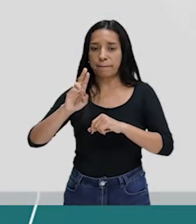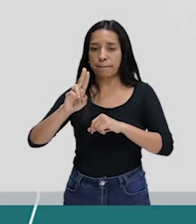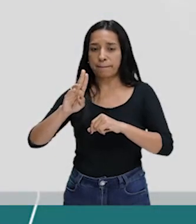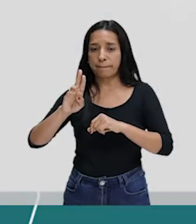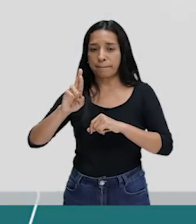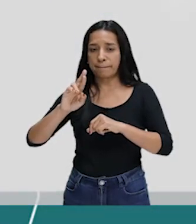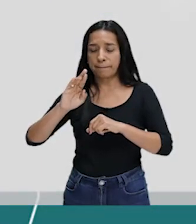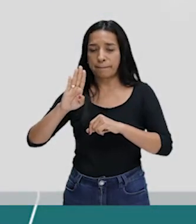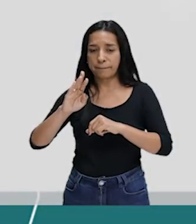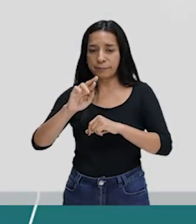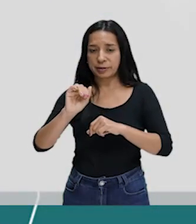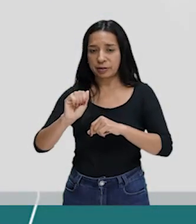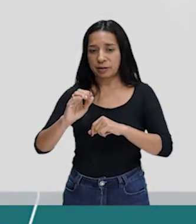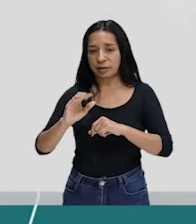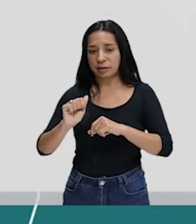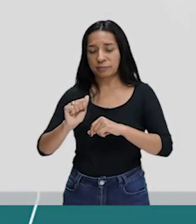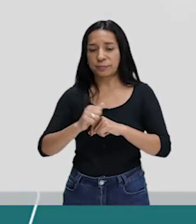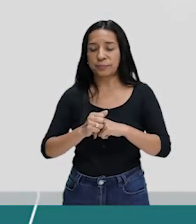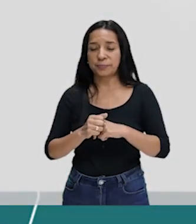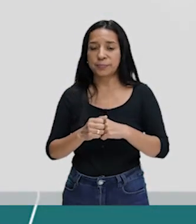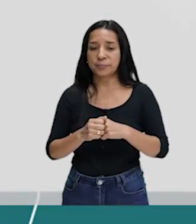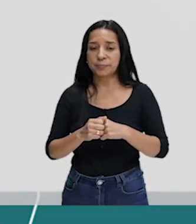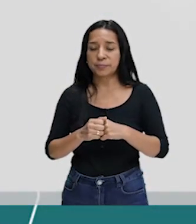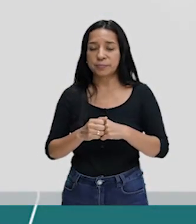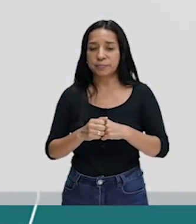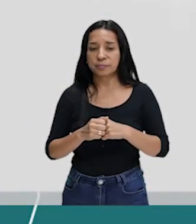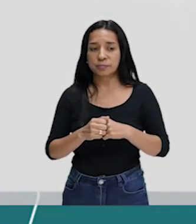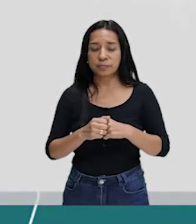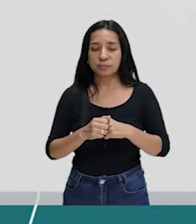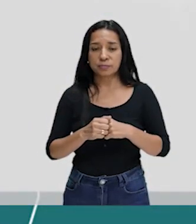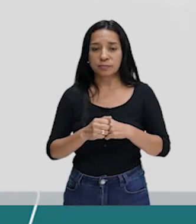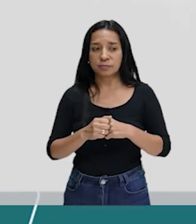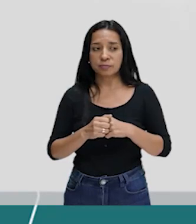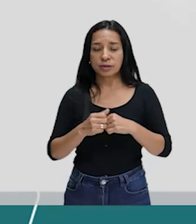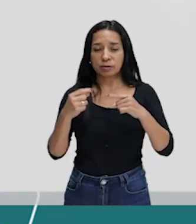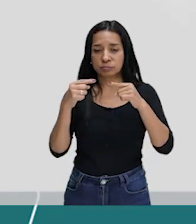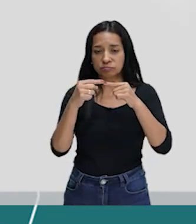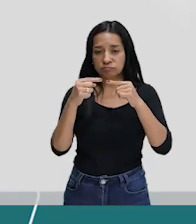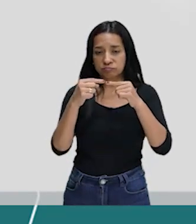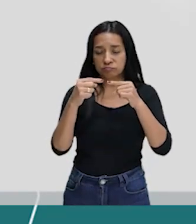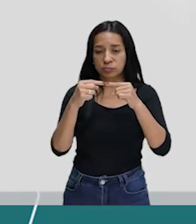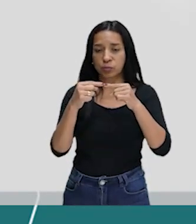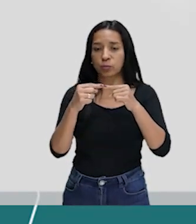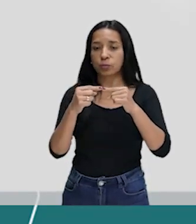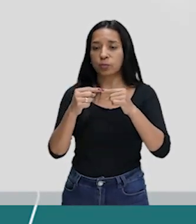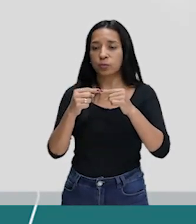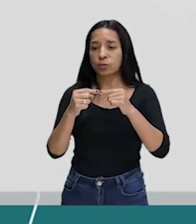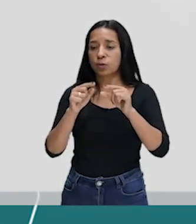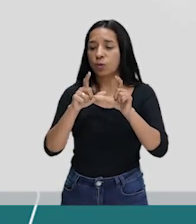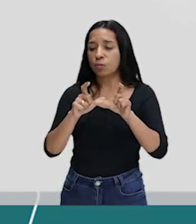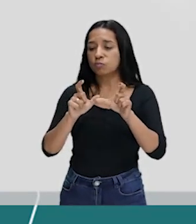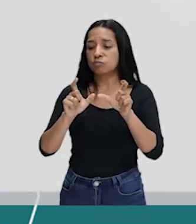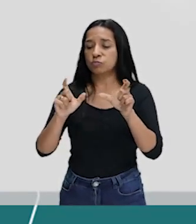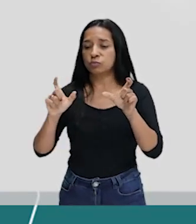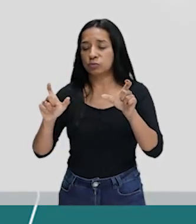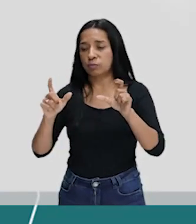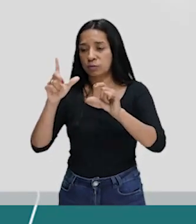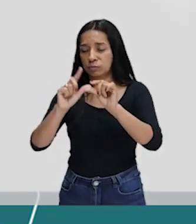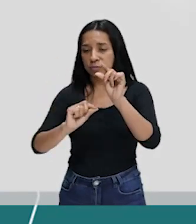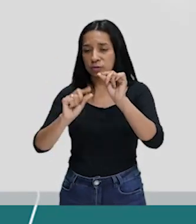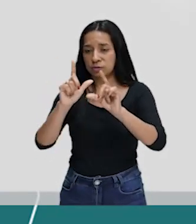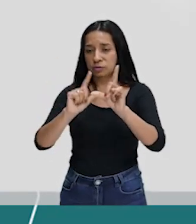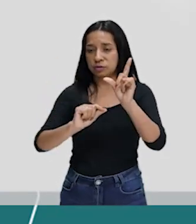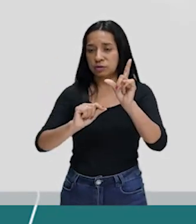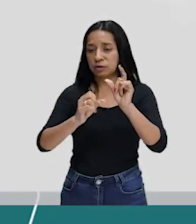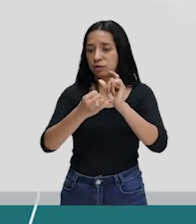né, de tamanho médio se torna uma anã branca, certo? De acordo, né, com os tamanhos dessas estrelas, né, com